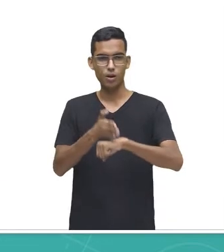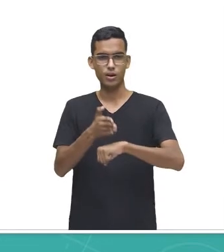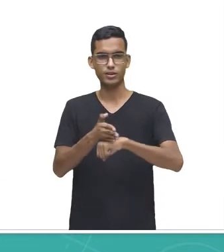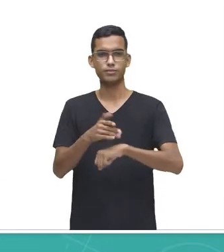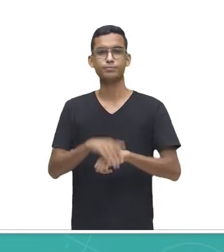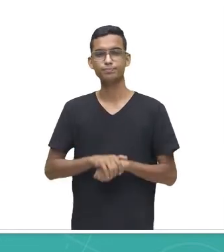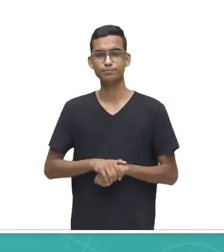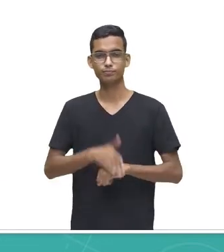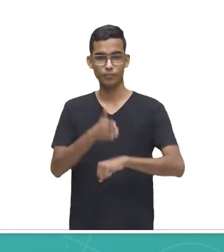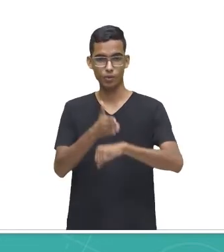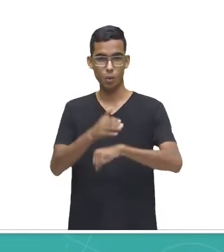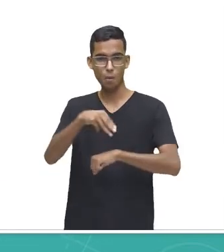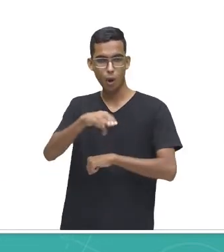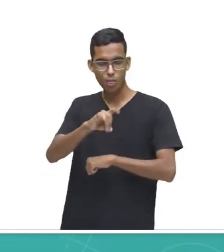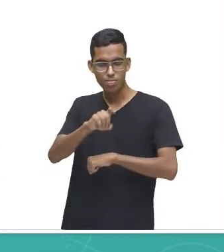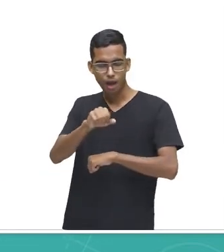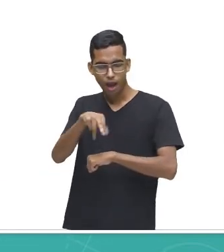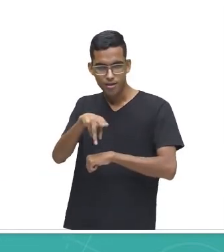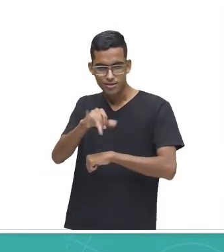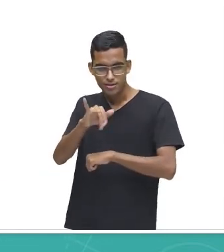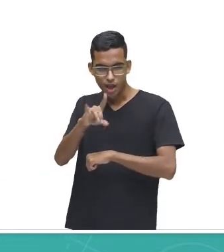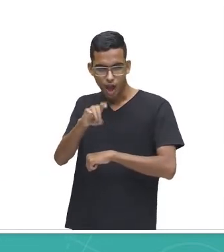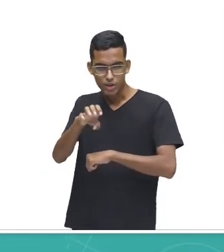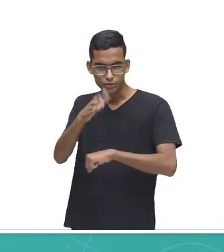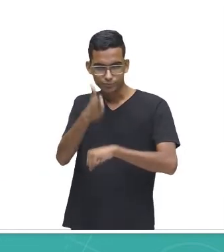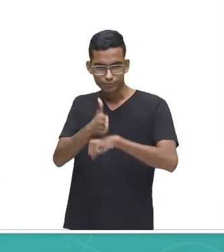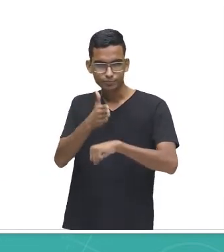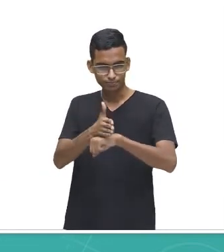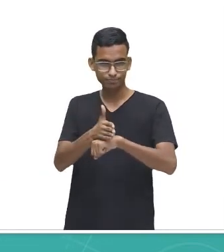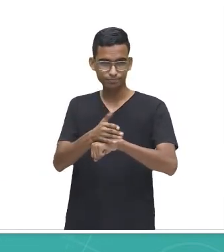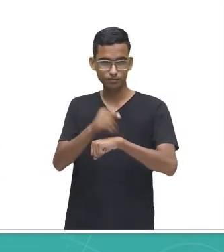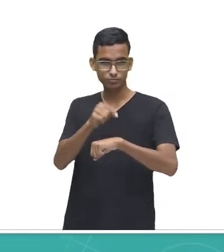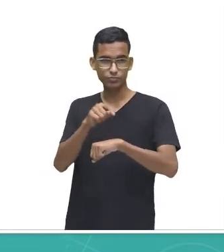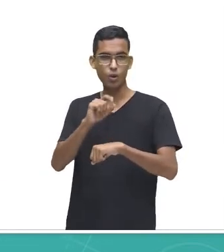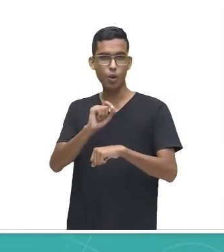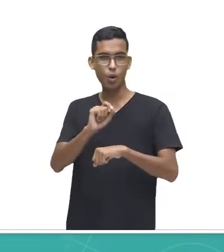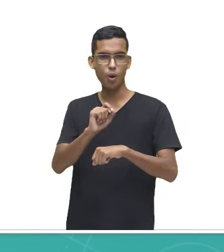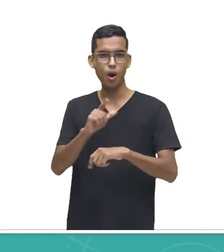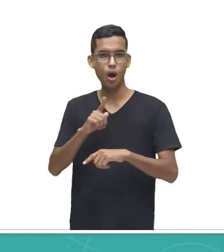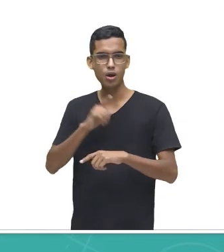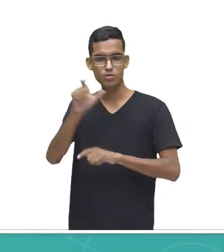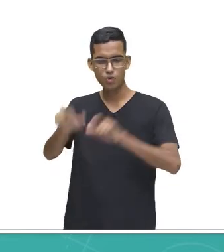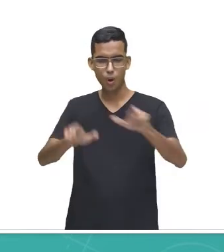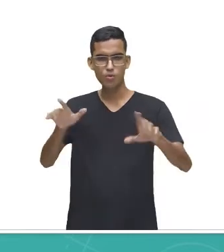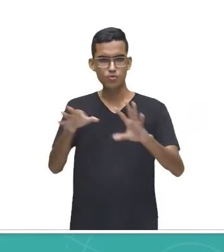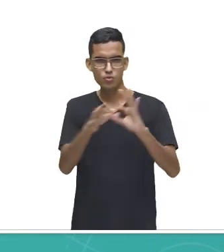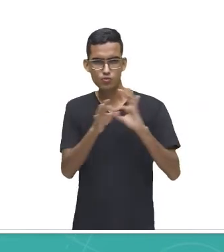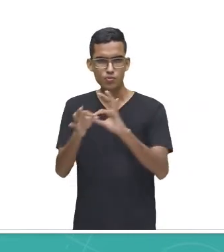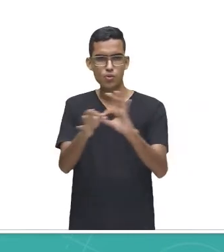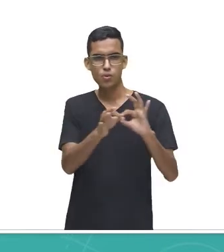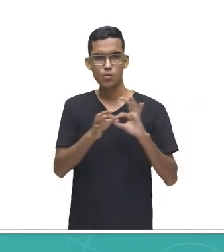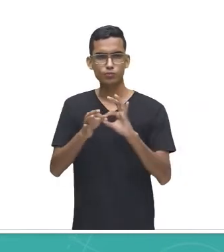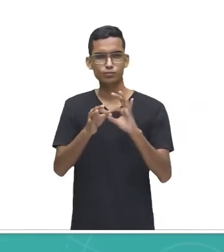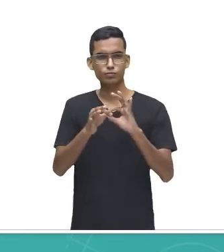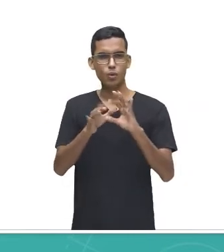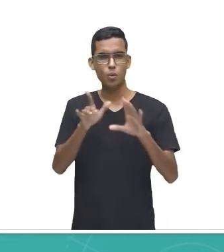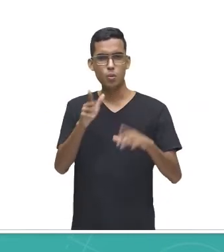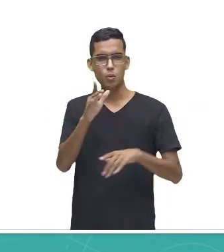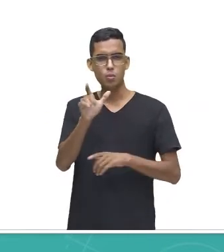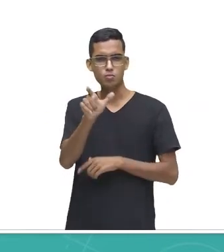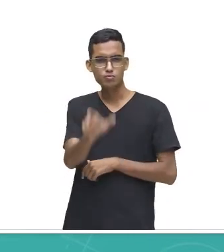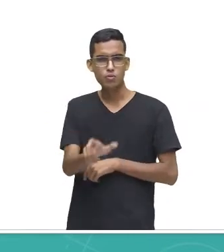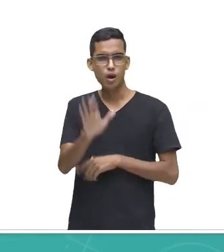indivíduo acima do coletivo. A dimensão do racionalismo, a centralidade na